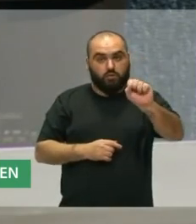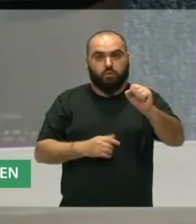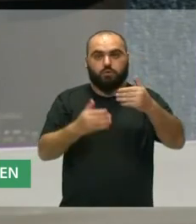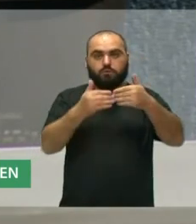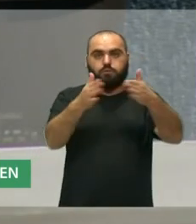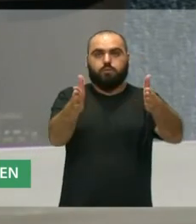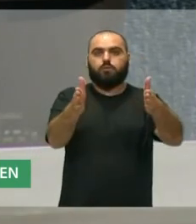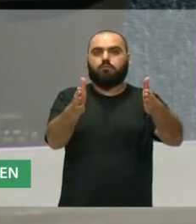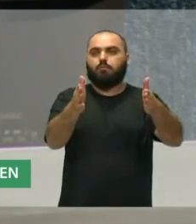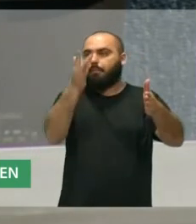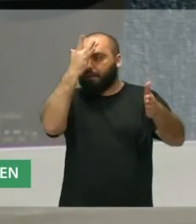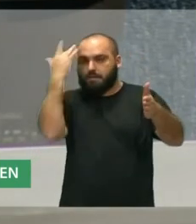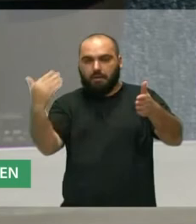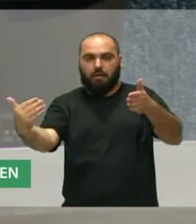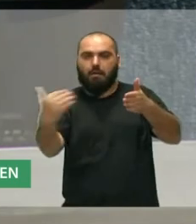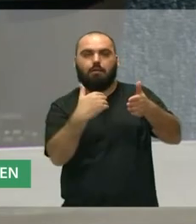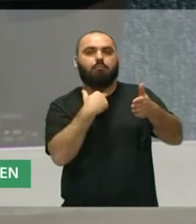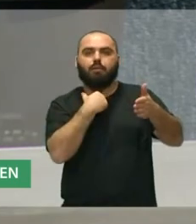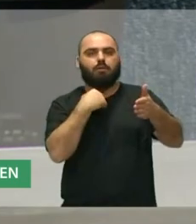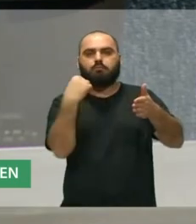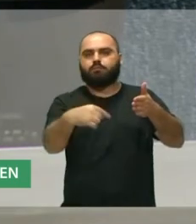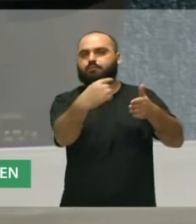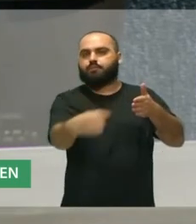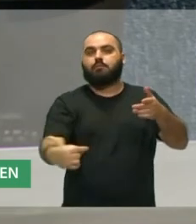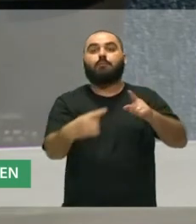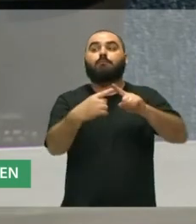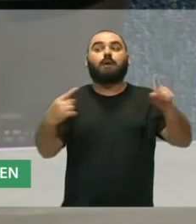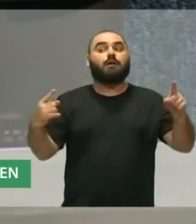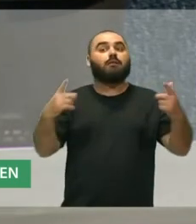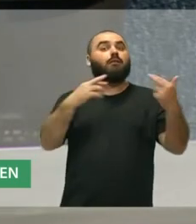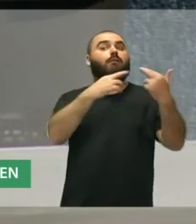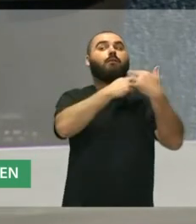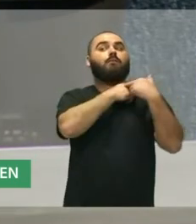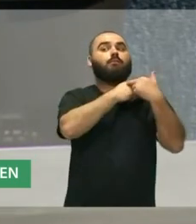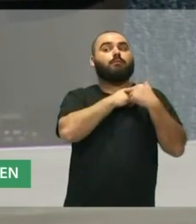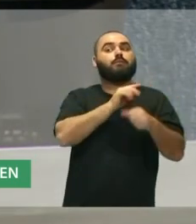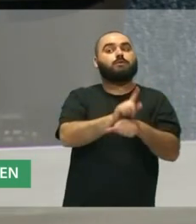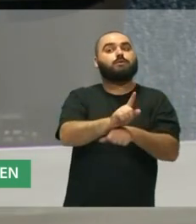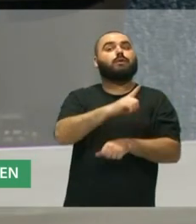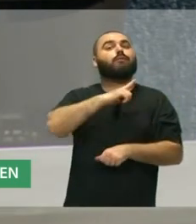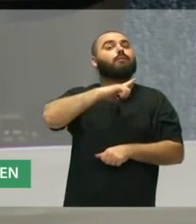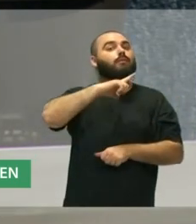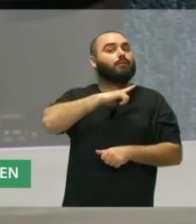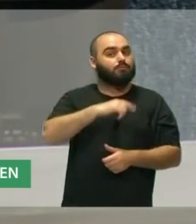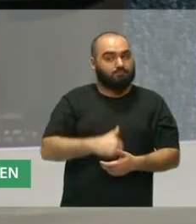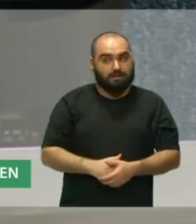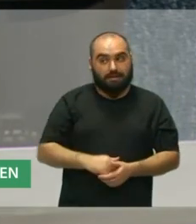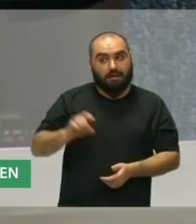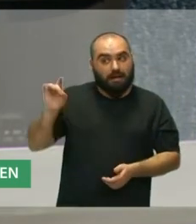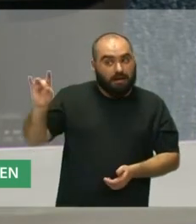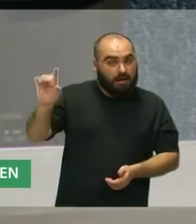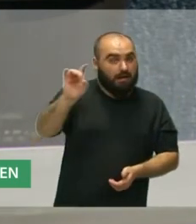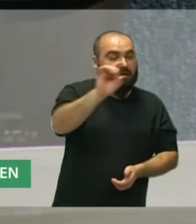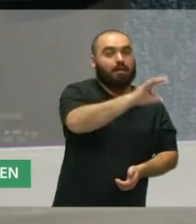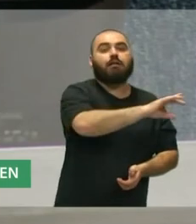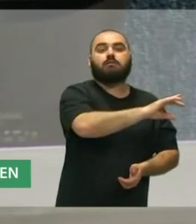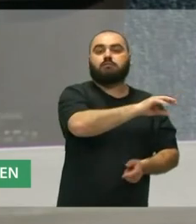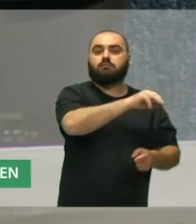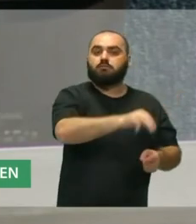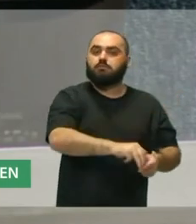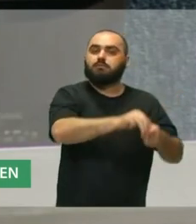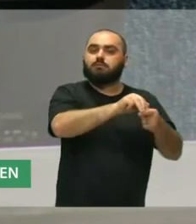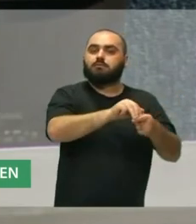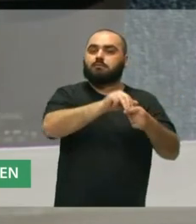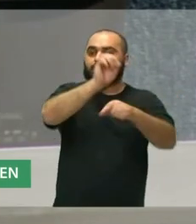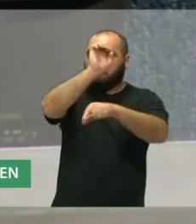ser negado, mas existe, como o doutor falou, existe a responsabilidade dos gestores, os gestores de cada esfera, município,